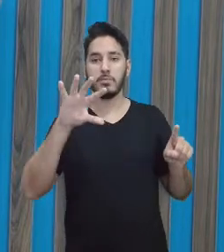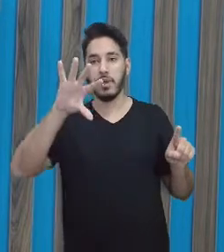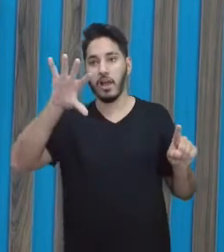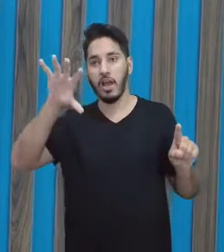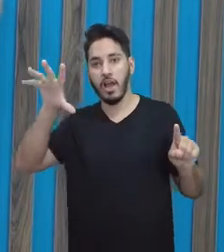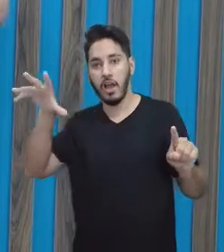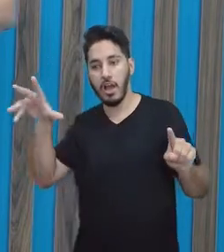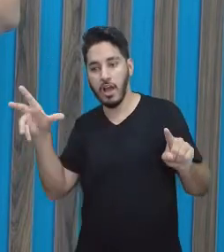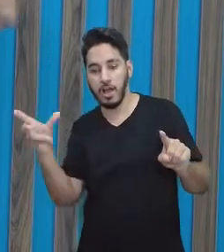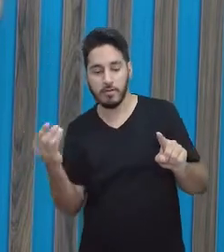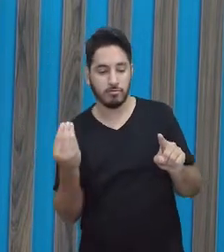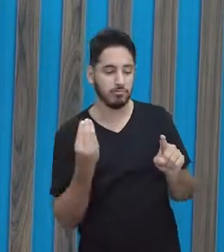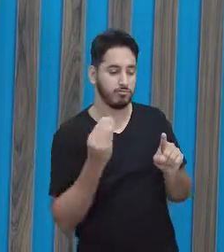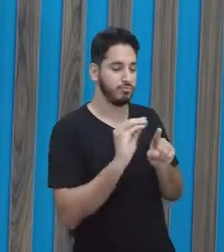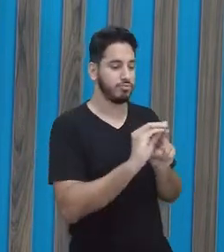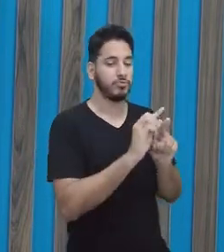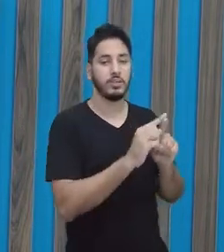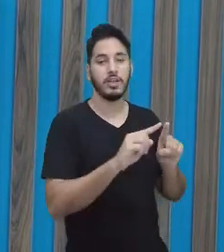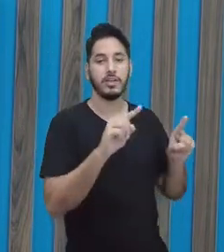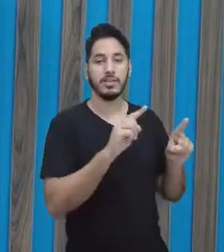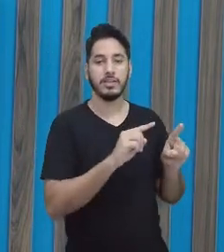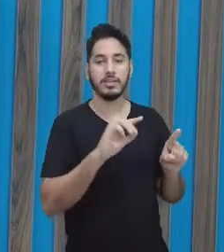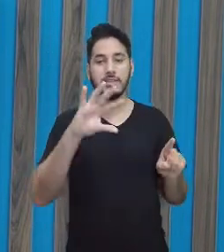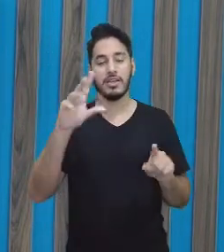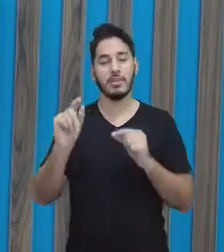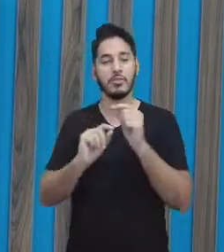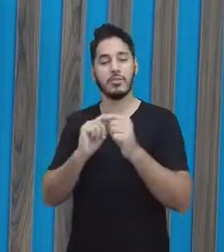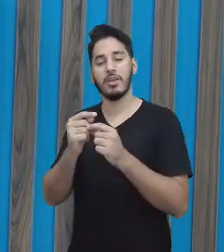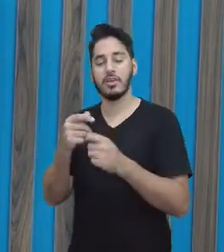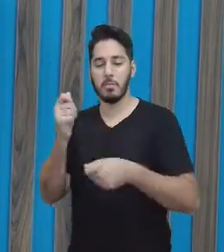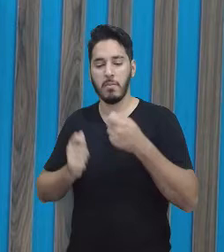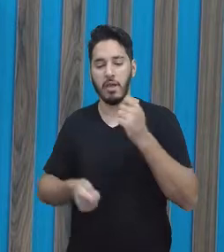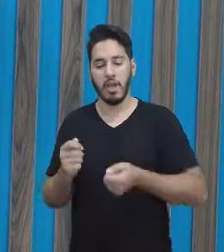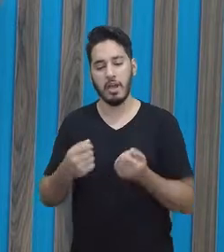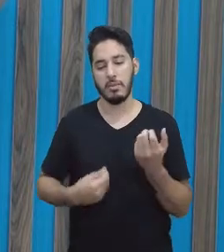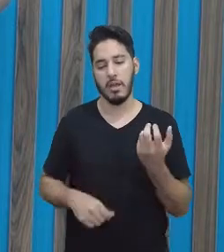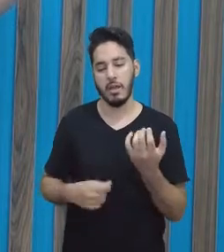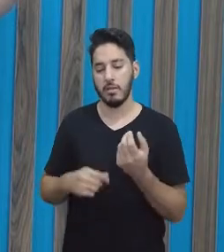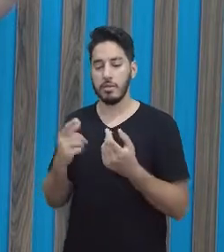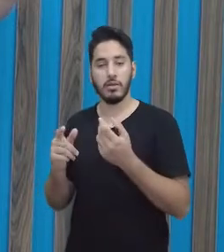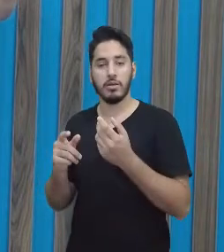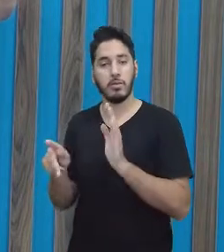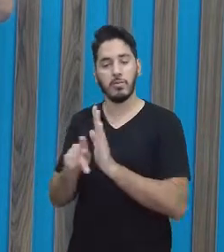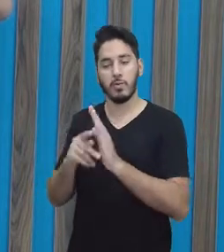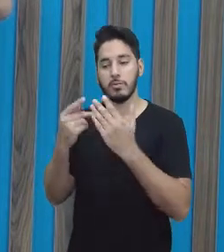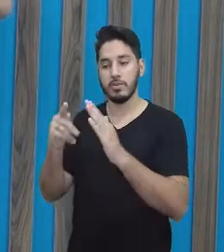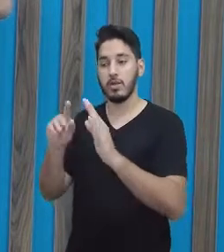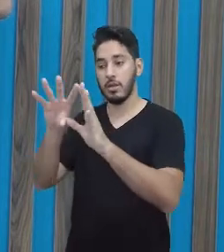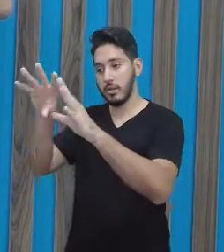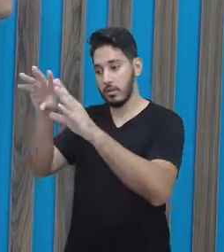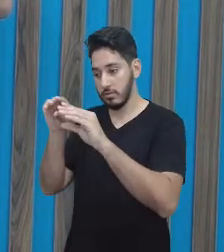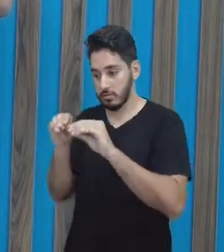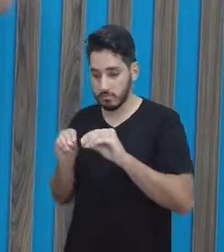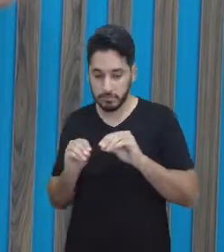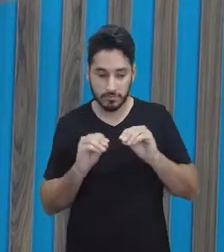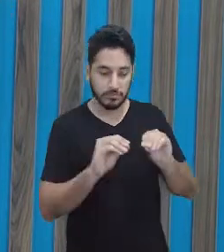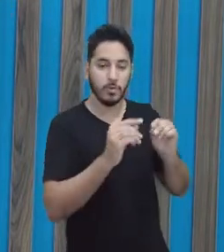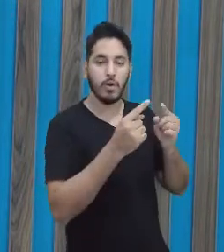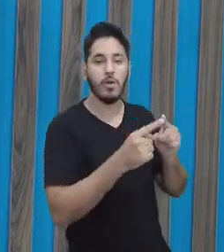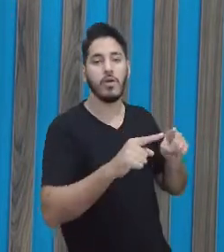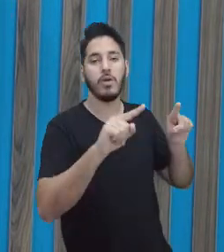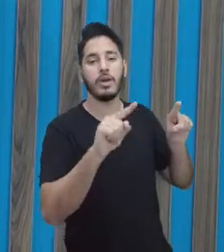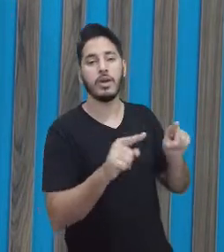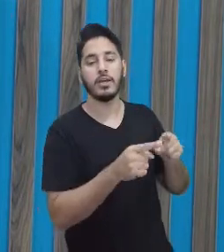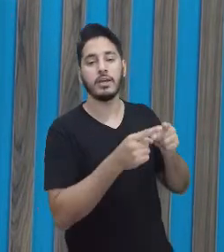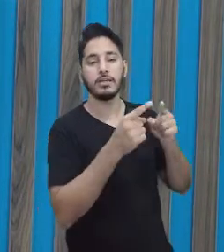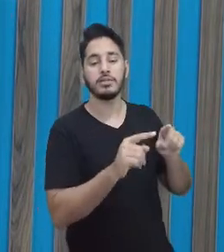instrumentos. exatamente. De orquestra. Então, saía ali dos instrumentos meramente, né, populares para instrumentos de orquestra, mas ele não